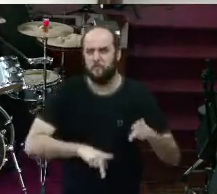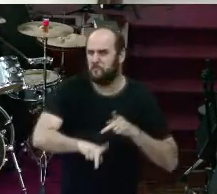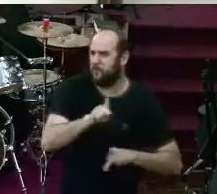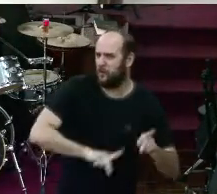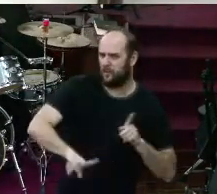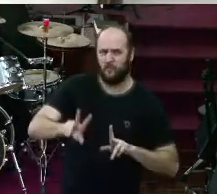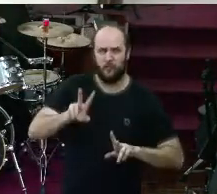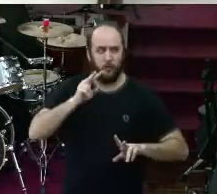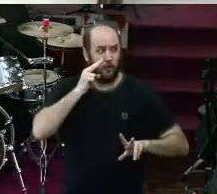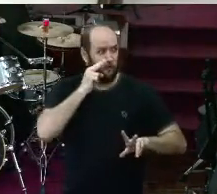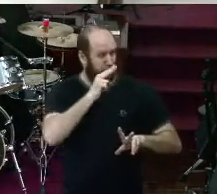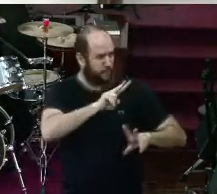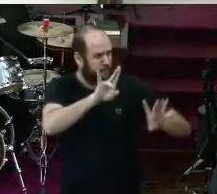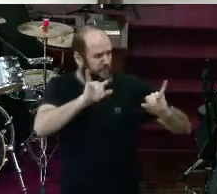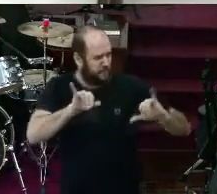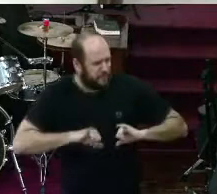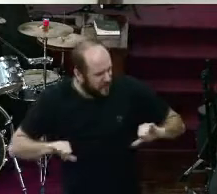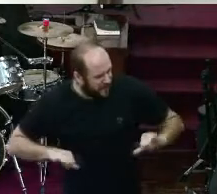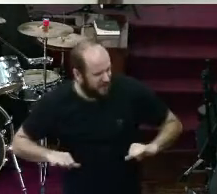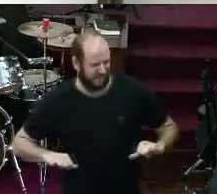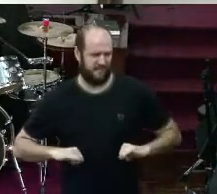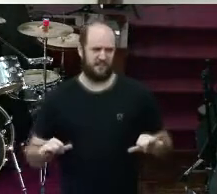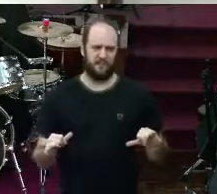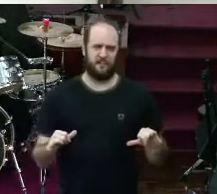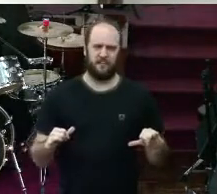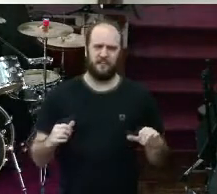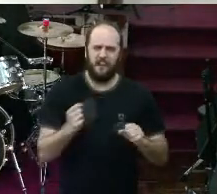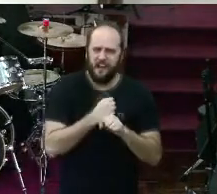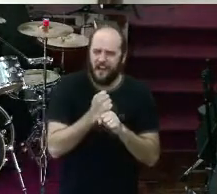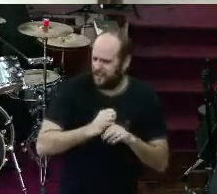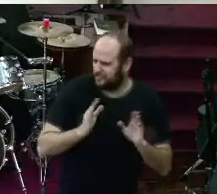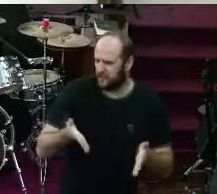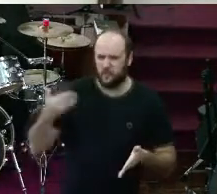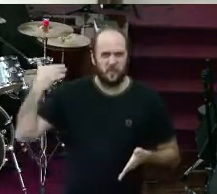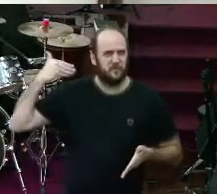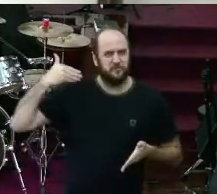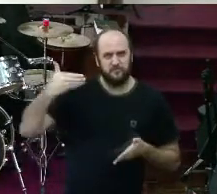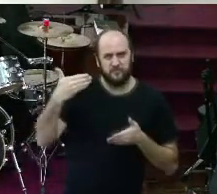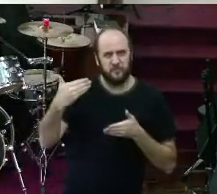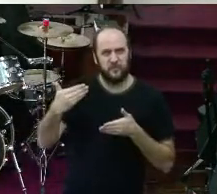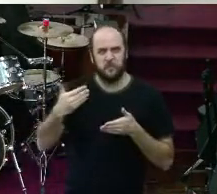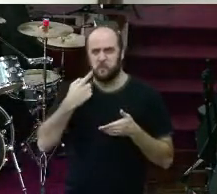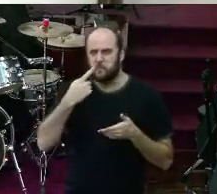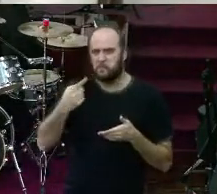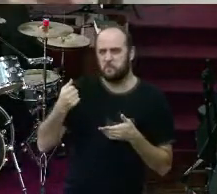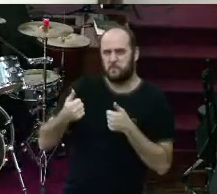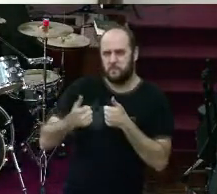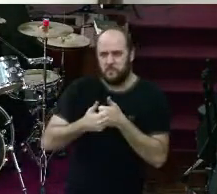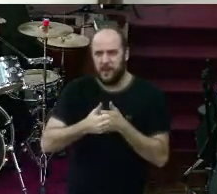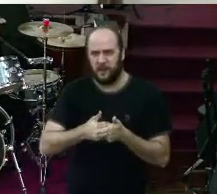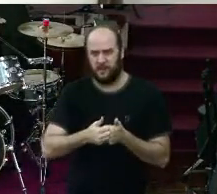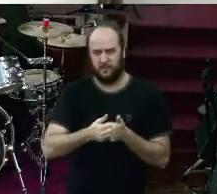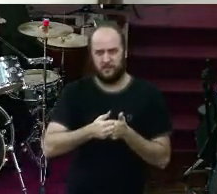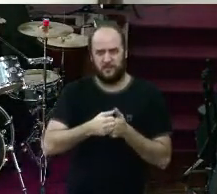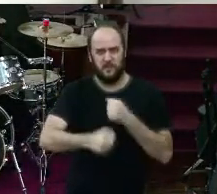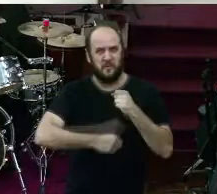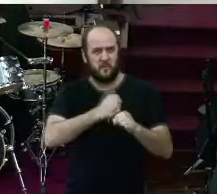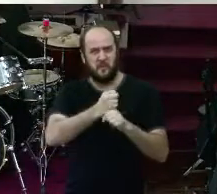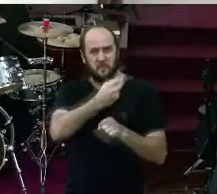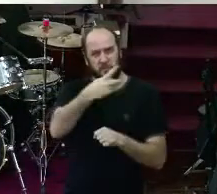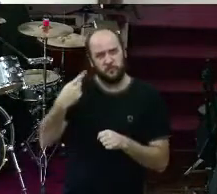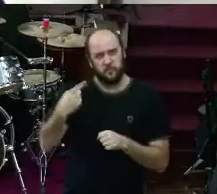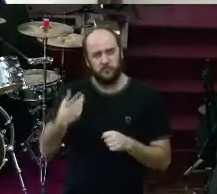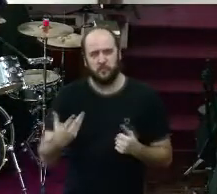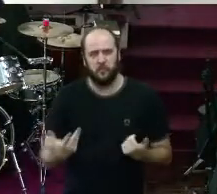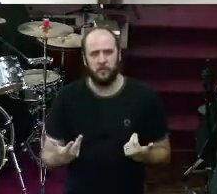trazendo para mais perto de nós, talvez nos nossos anos, esses últimos anos, no início desse século 21,